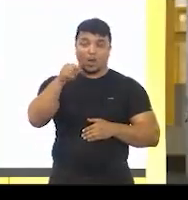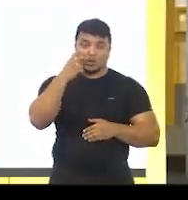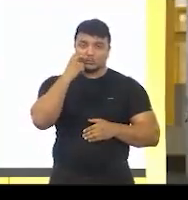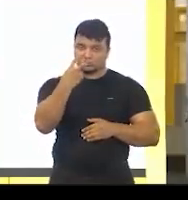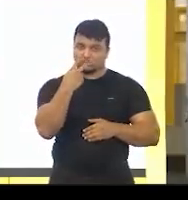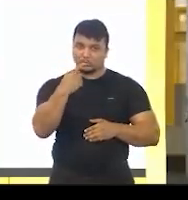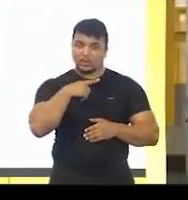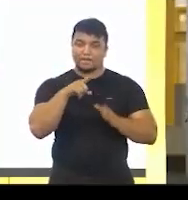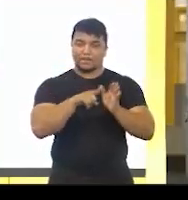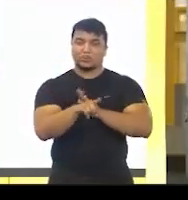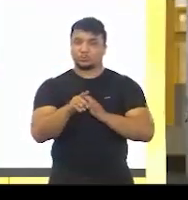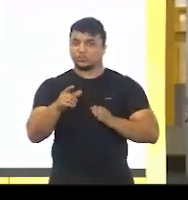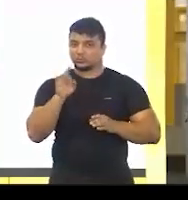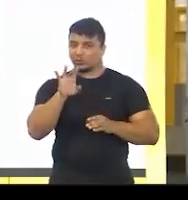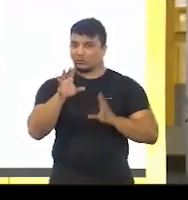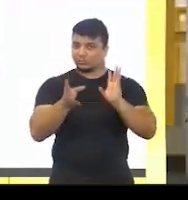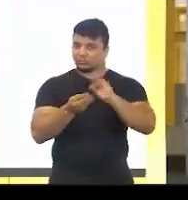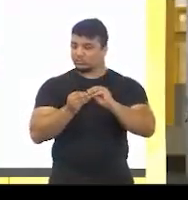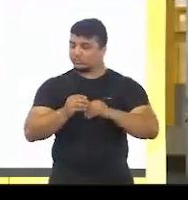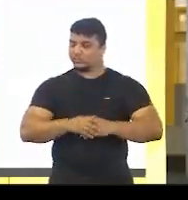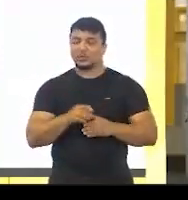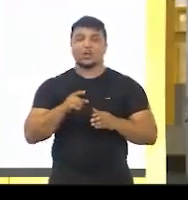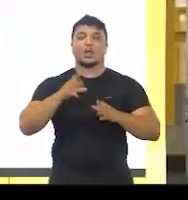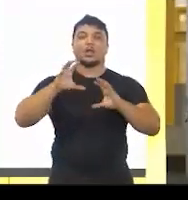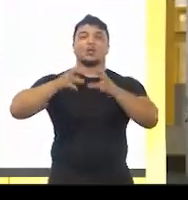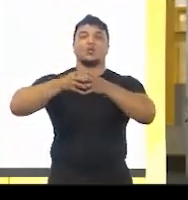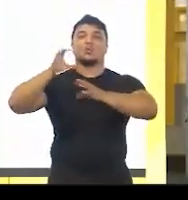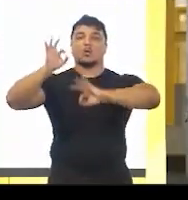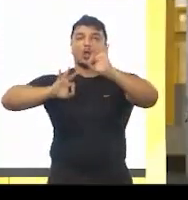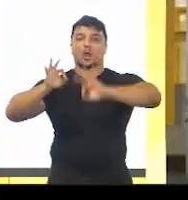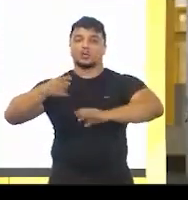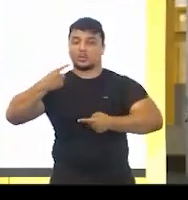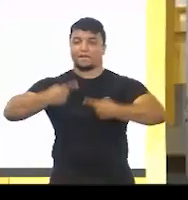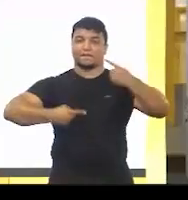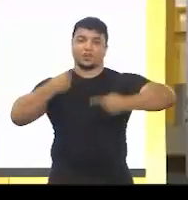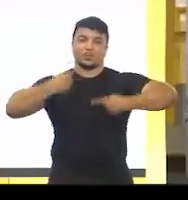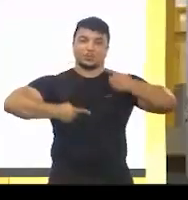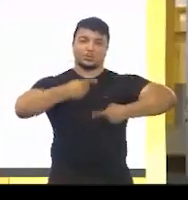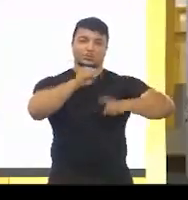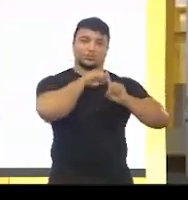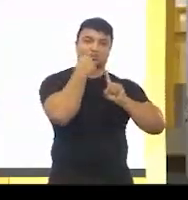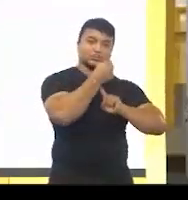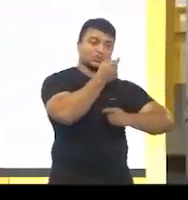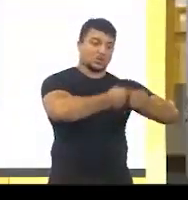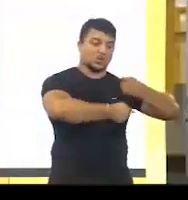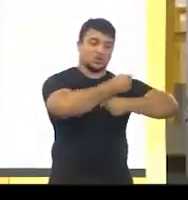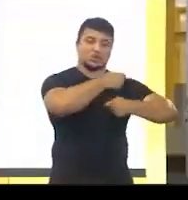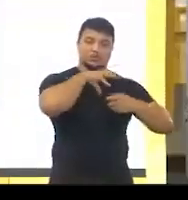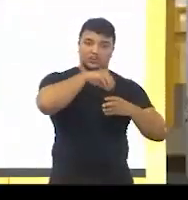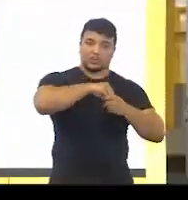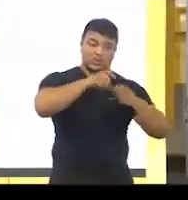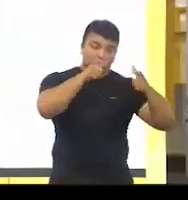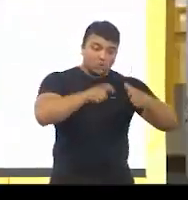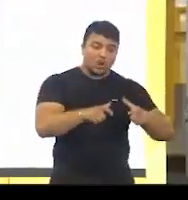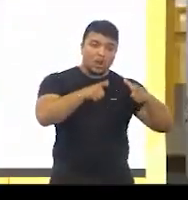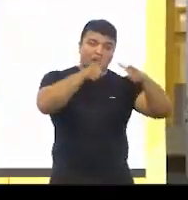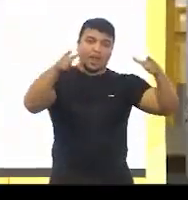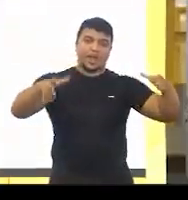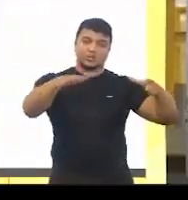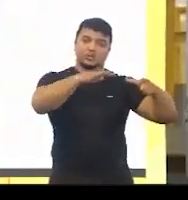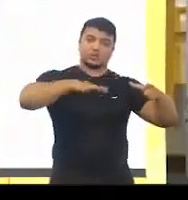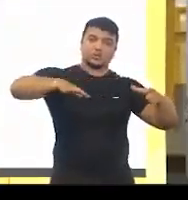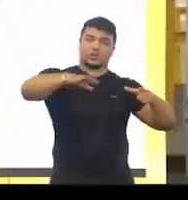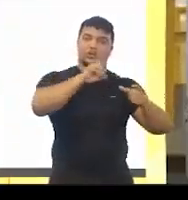só, galera, organizações políticas e socioeconômica em escala local, regional,